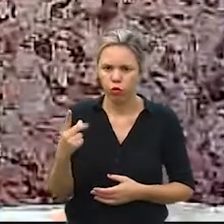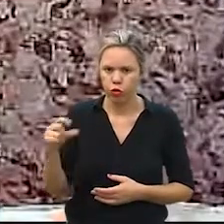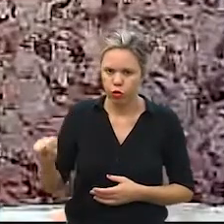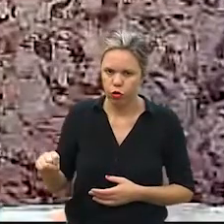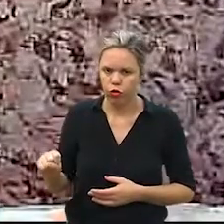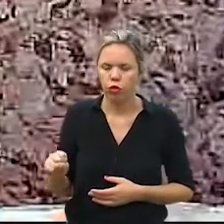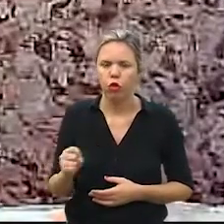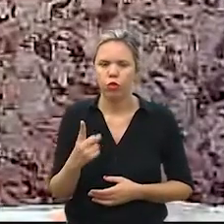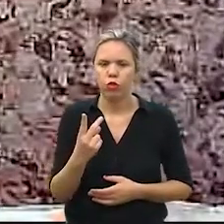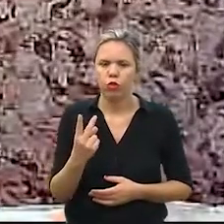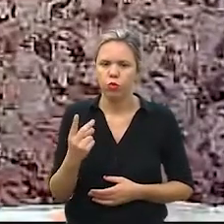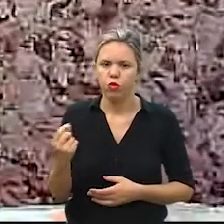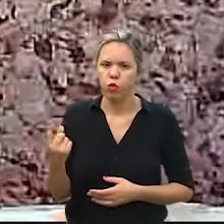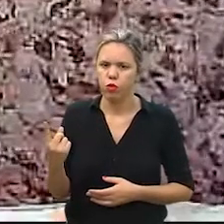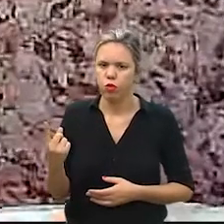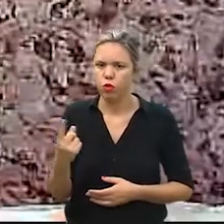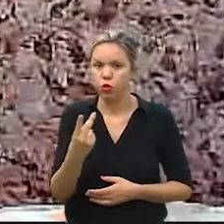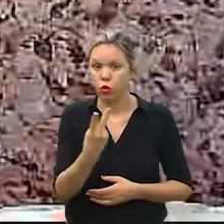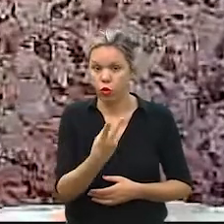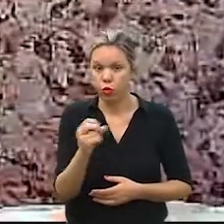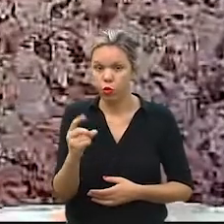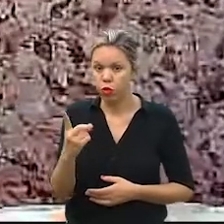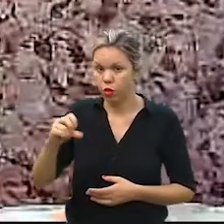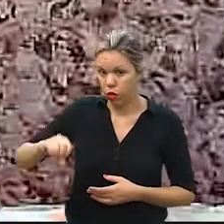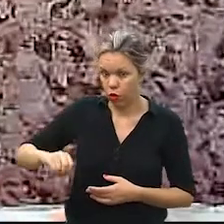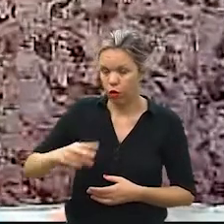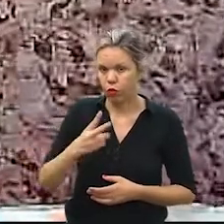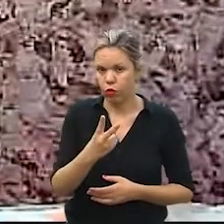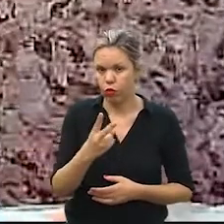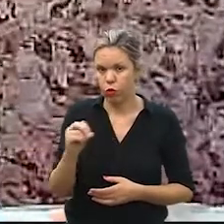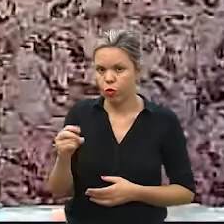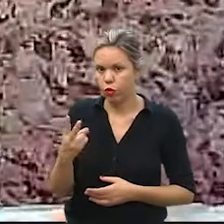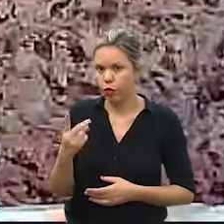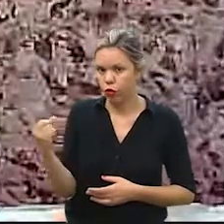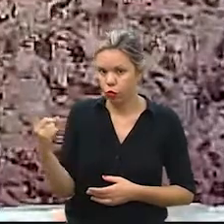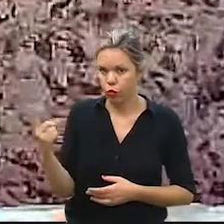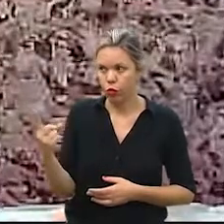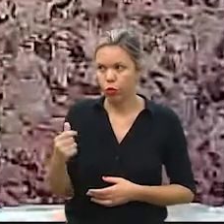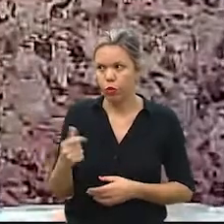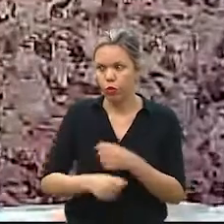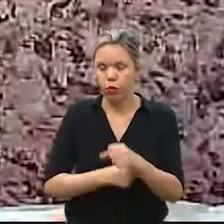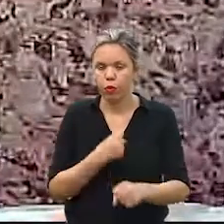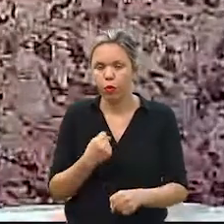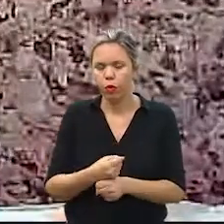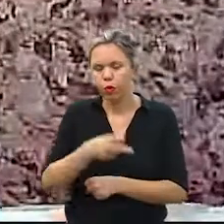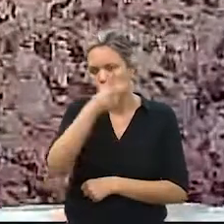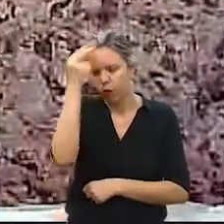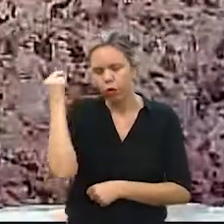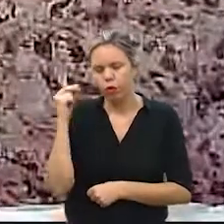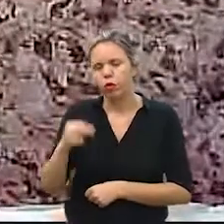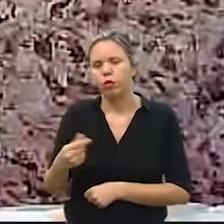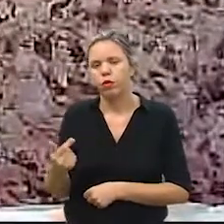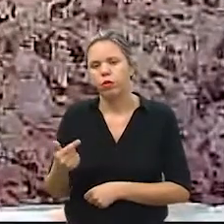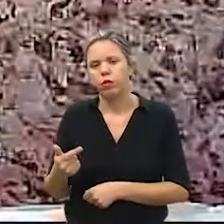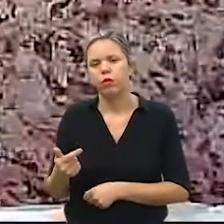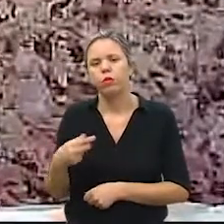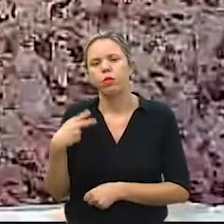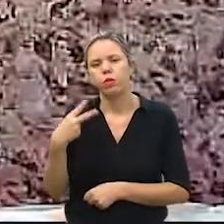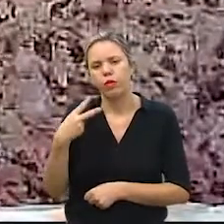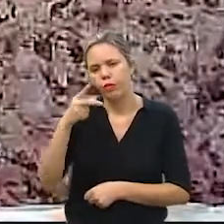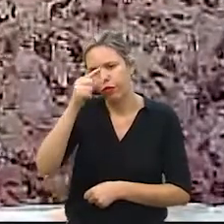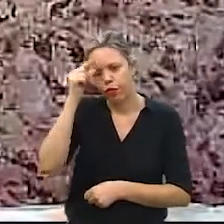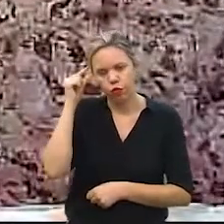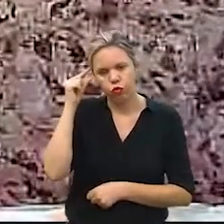19, 20 e 21. Né? 17 foi o primeiro ano do mandato do prefeito, o segundo mandato do prefeito Jonas.